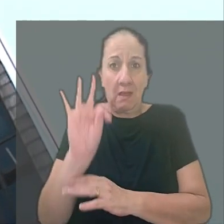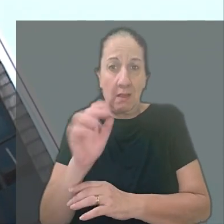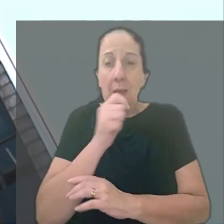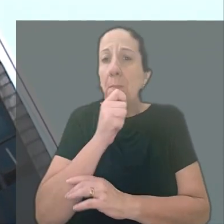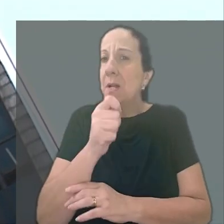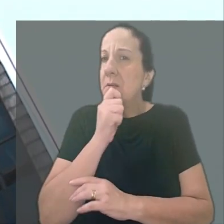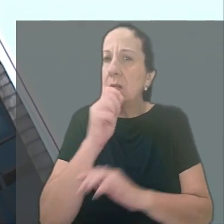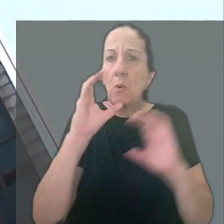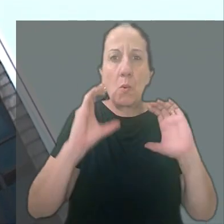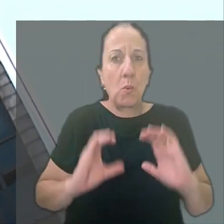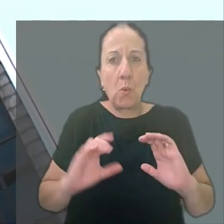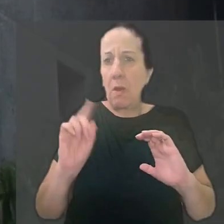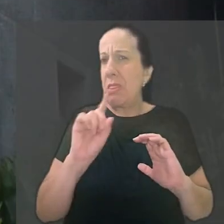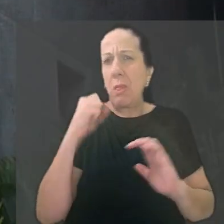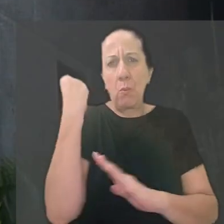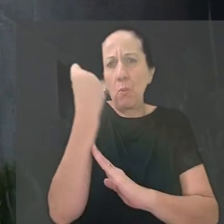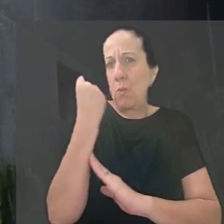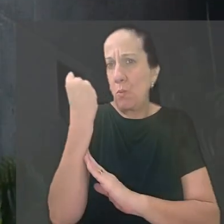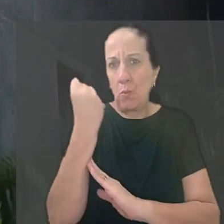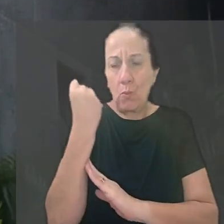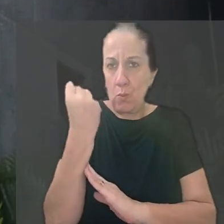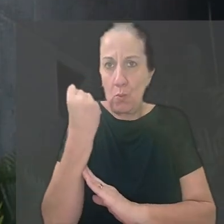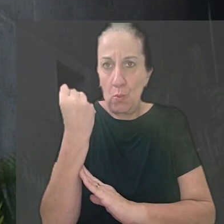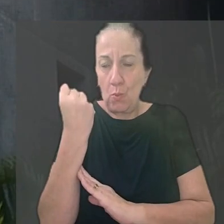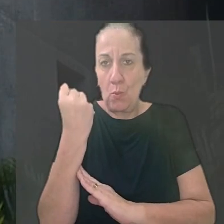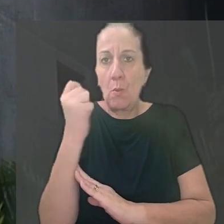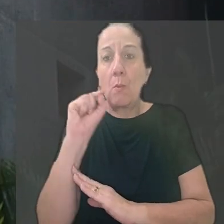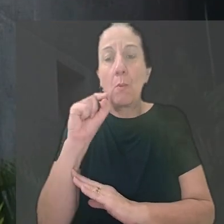do apresentador não foi considerada grave o